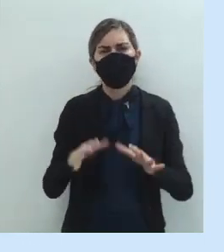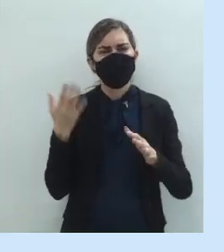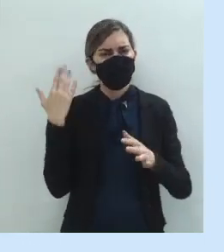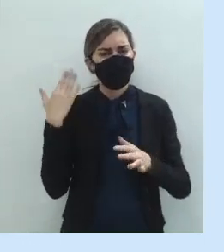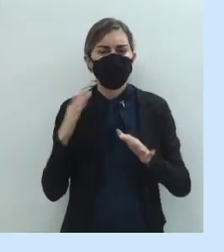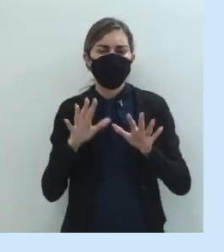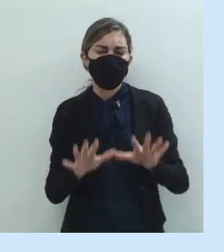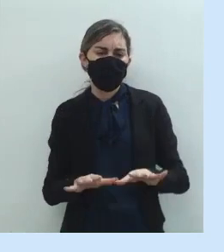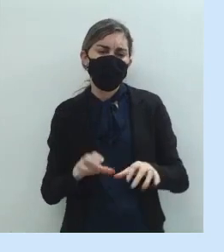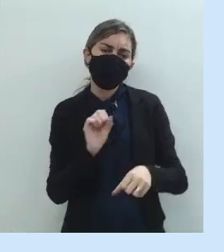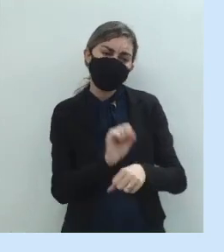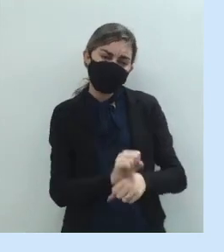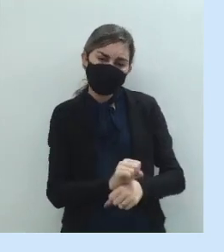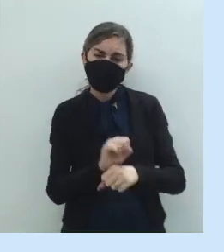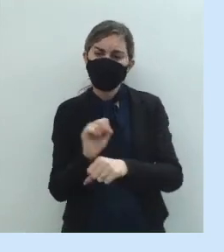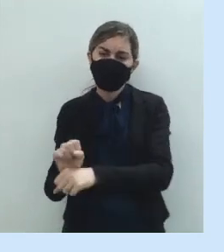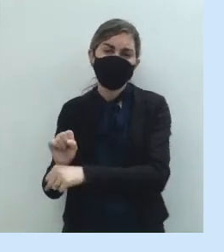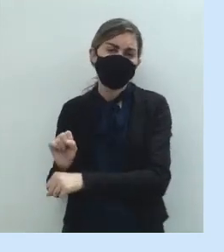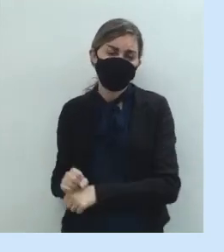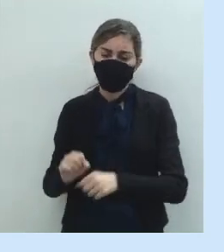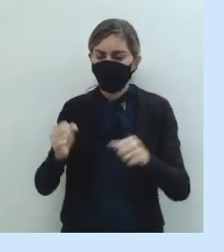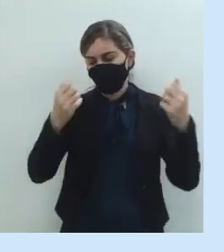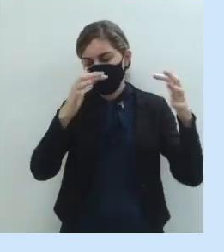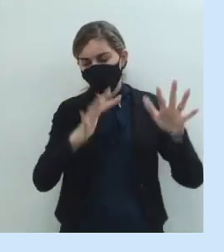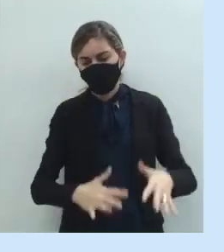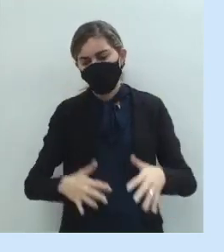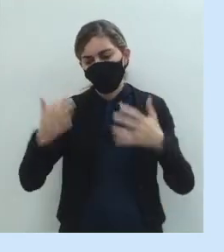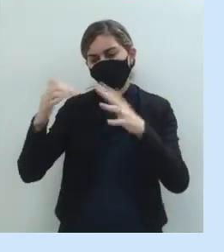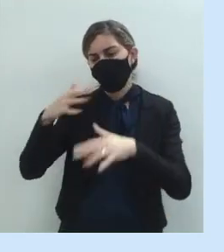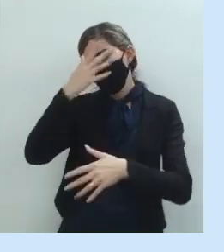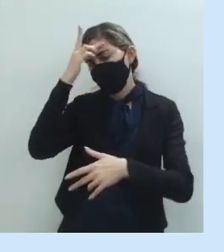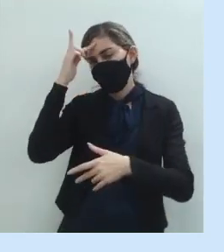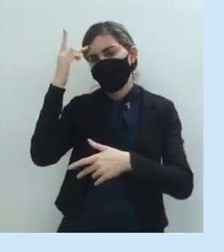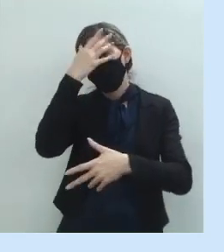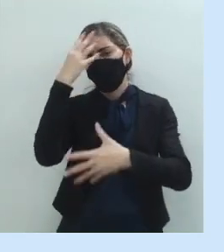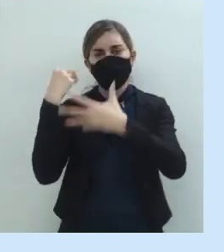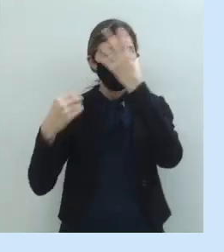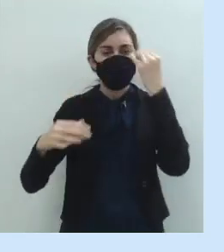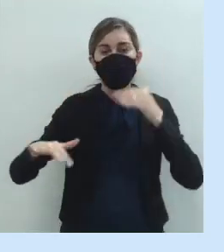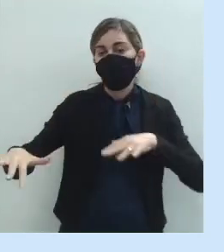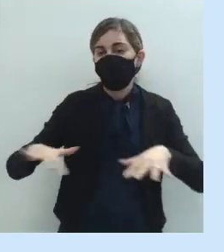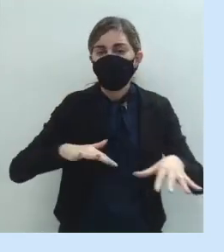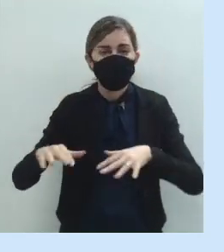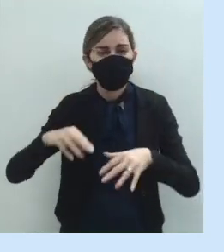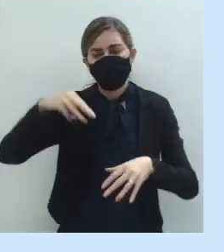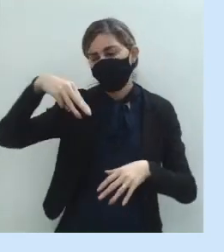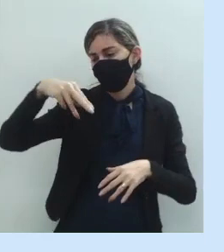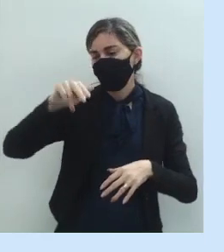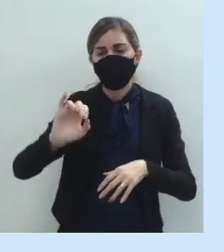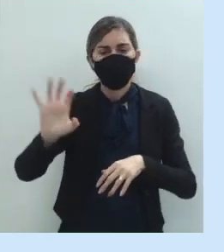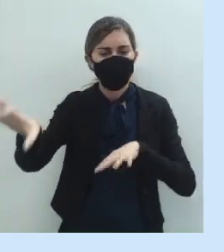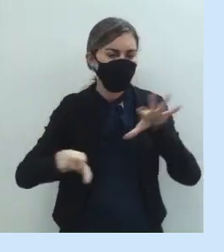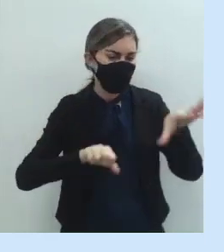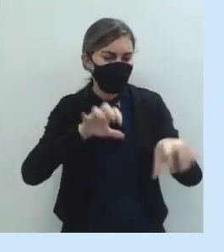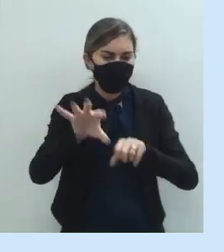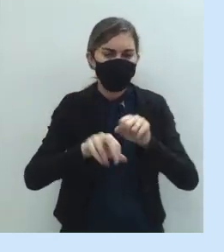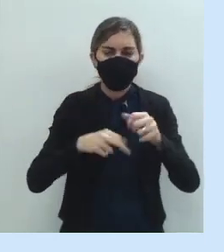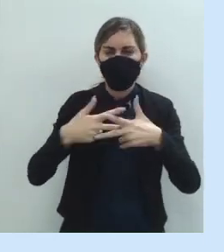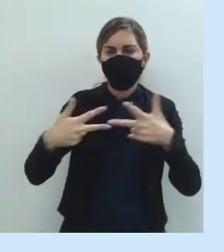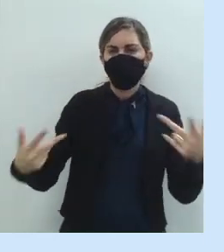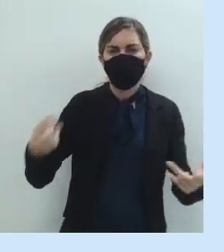muito mornos, então estavam caindo quase que no esquecimento. E aí, quando o movimento Mangue pega toda essa